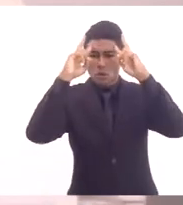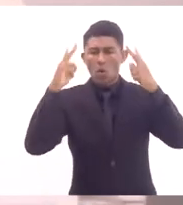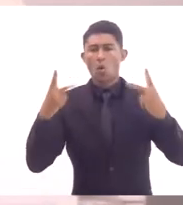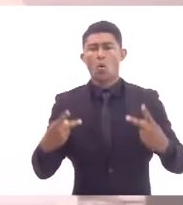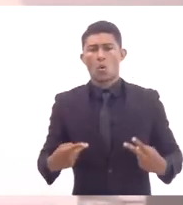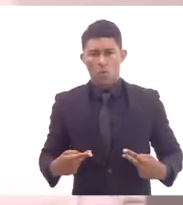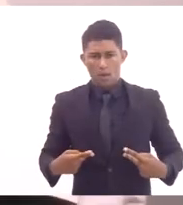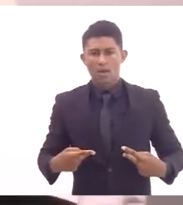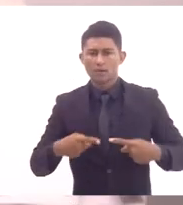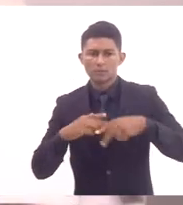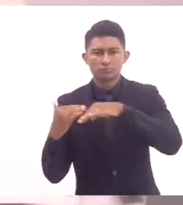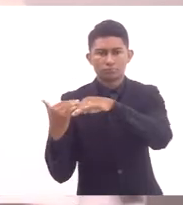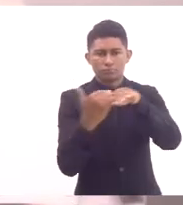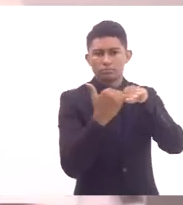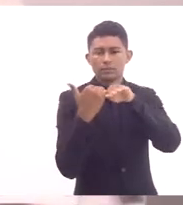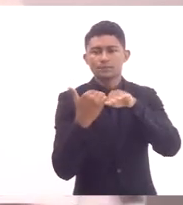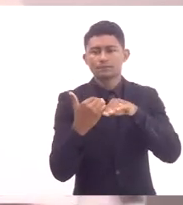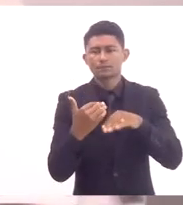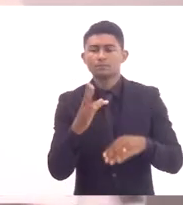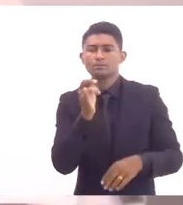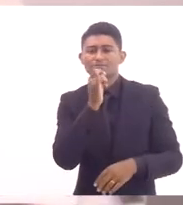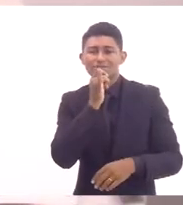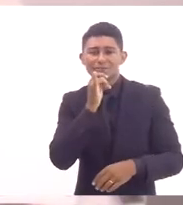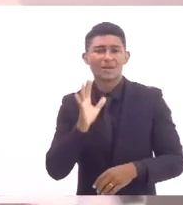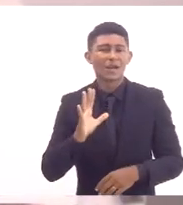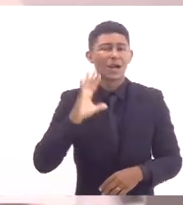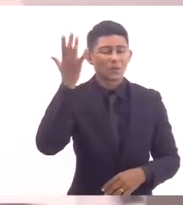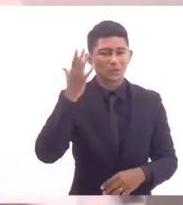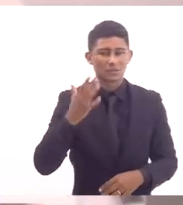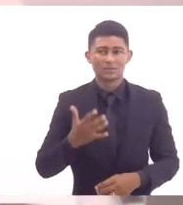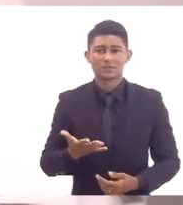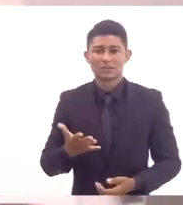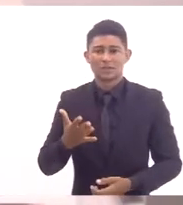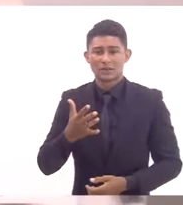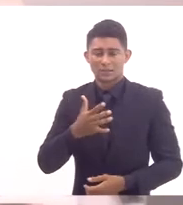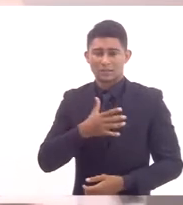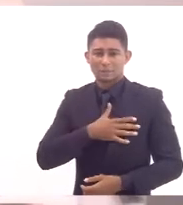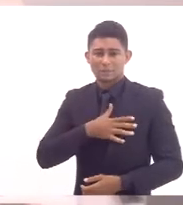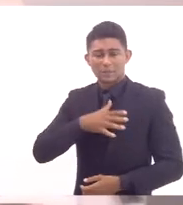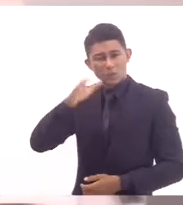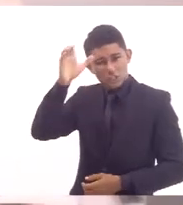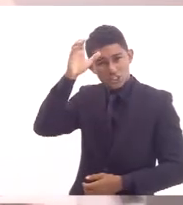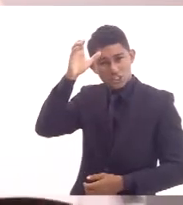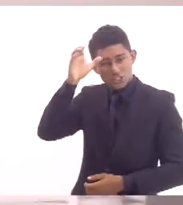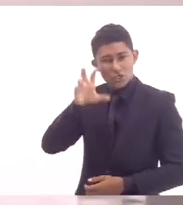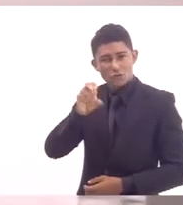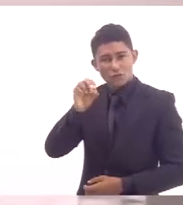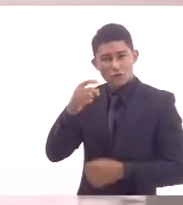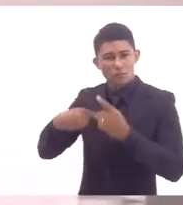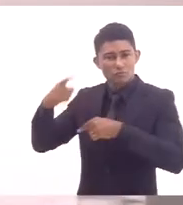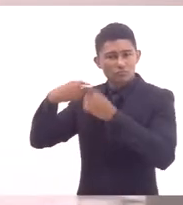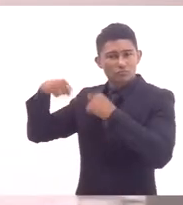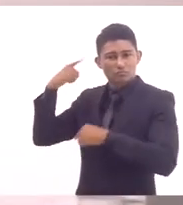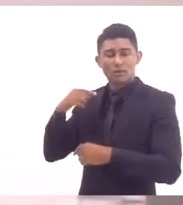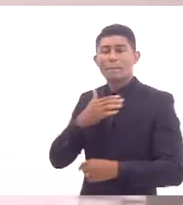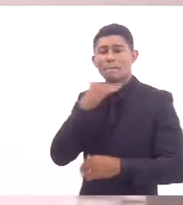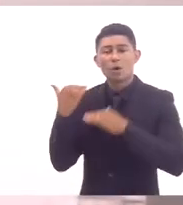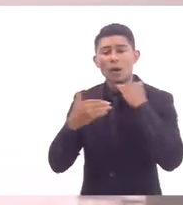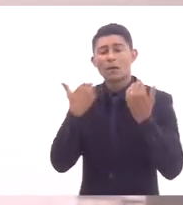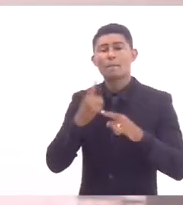vivência pessoal eu por exemplo perdido os tios avós cremados em campos de concentração do Hitler Então antes de eu